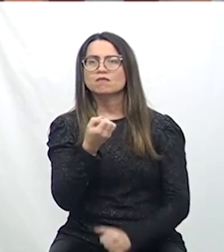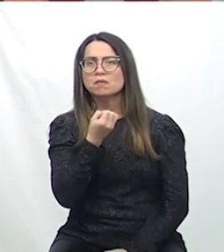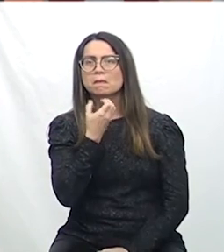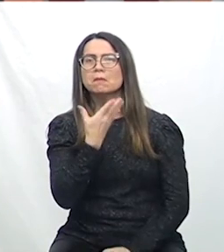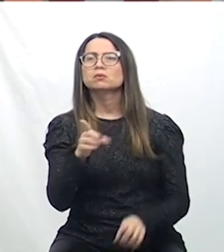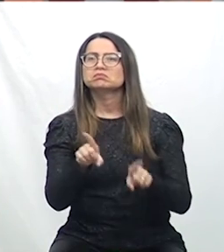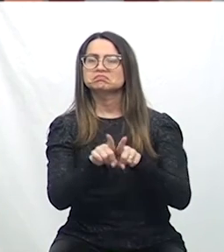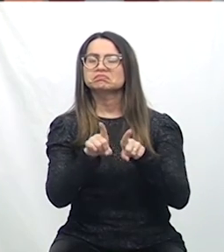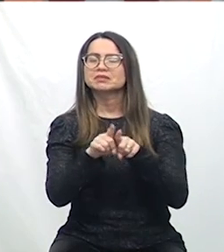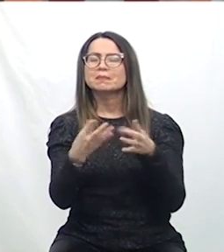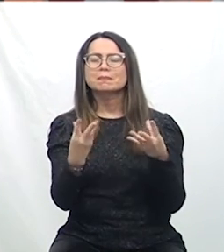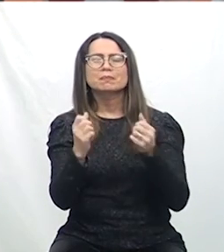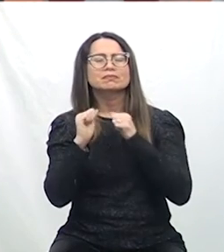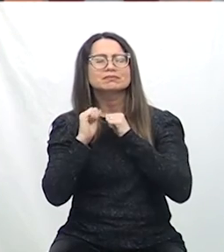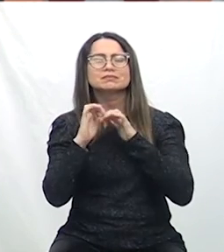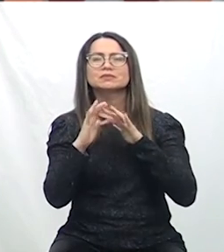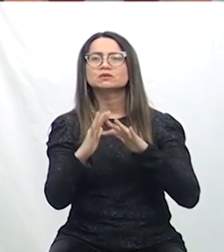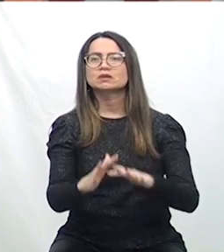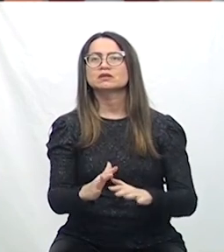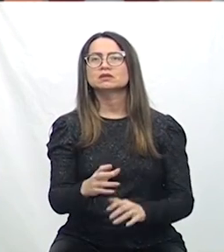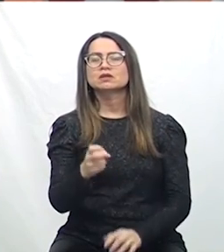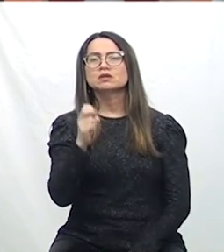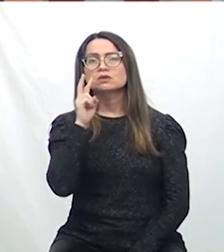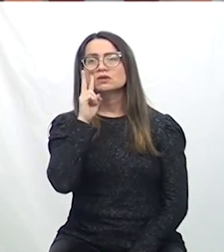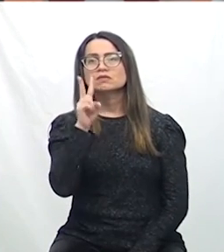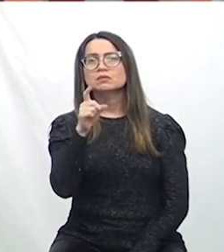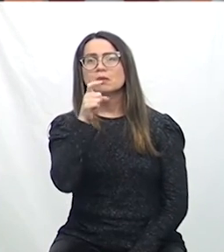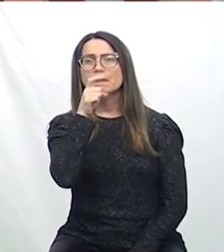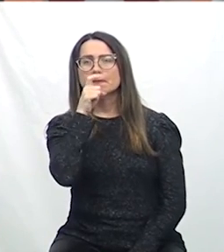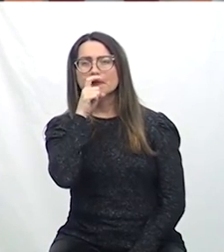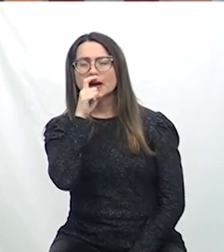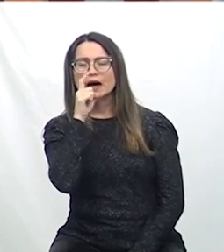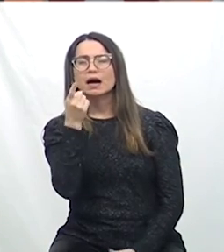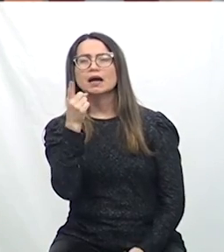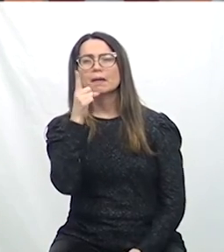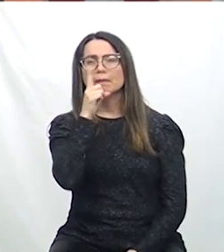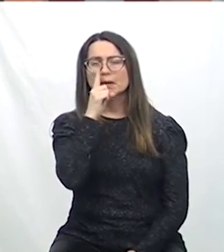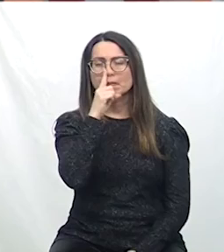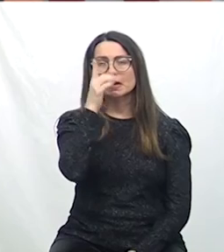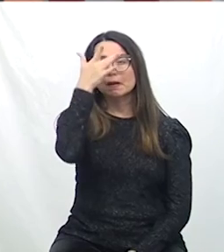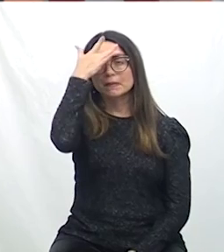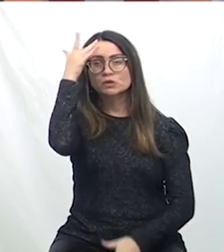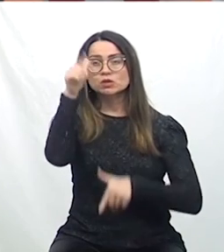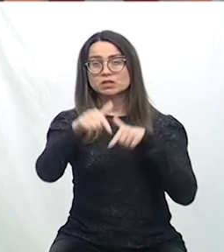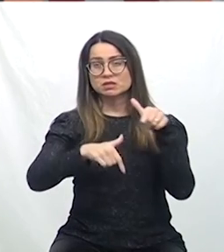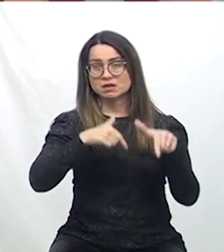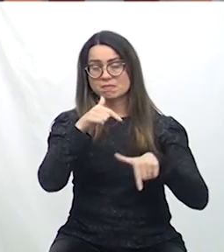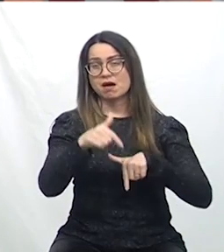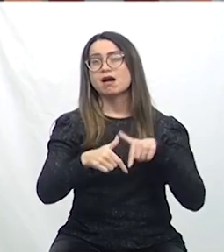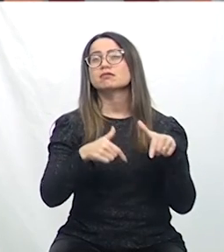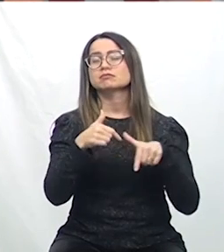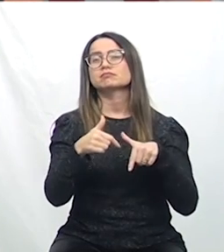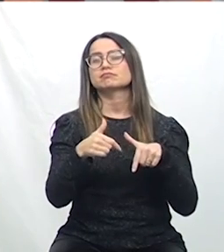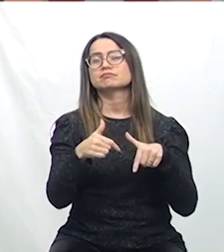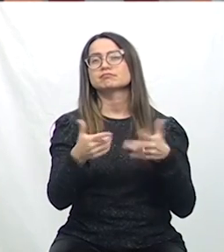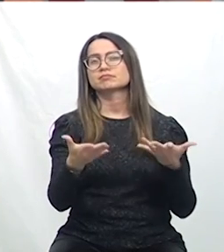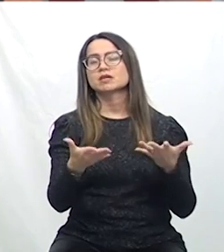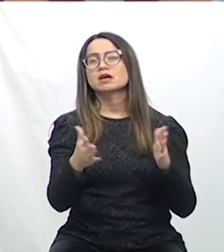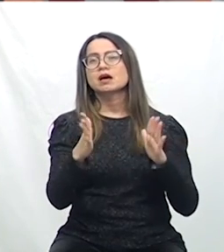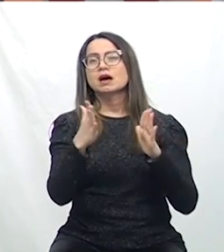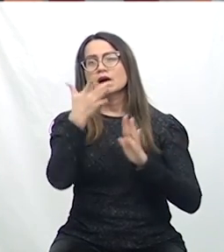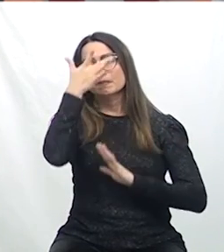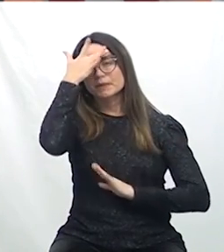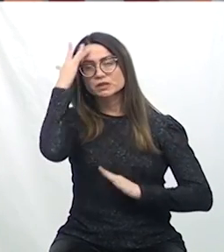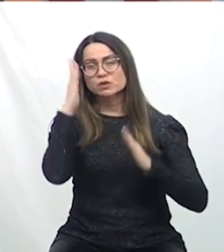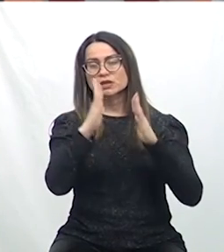bênção. Ouvimos muitos pais, pessoas que trabalham por essa causa, representantes da Escola Maria de Lourdes, que é